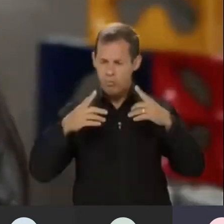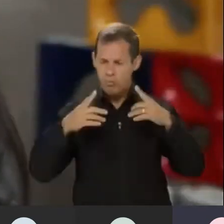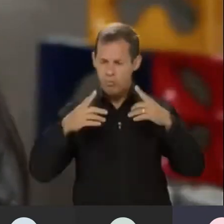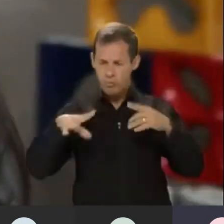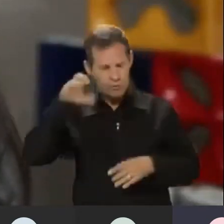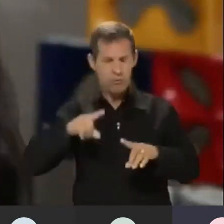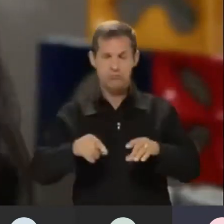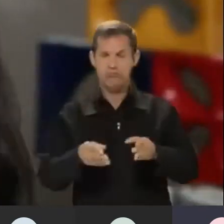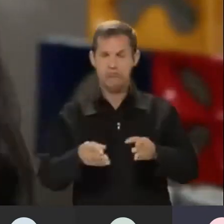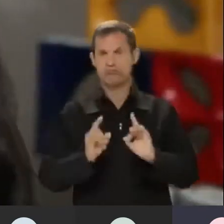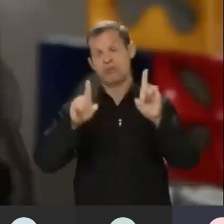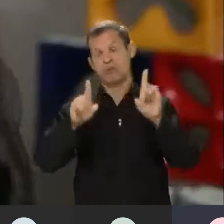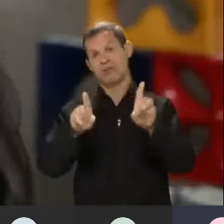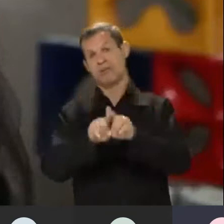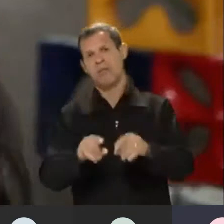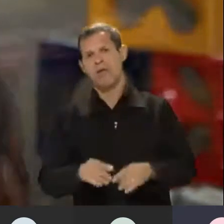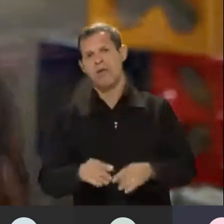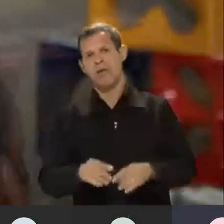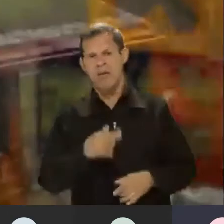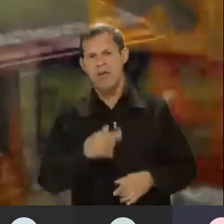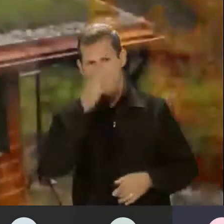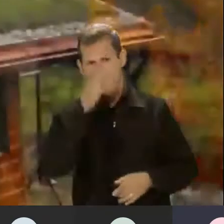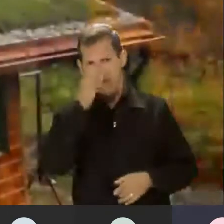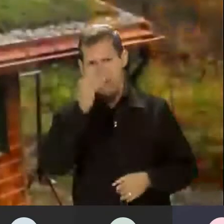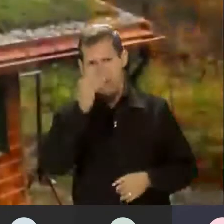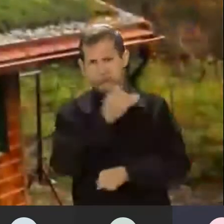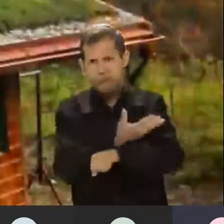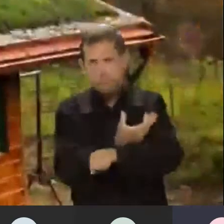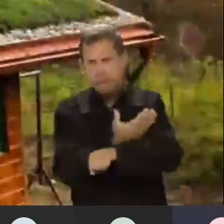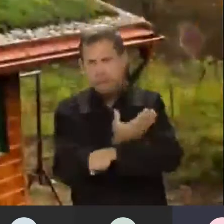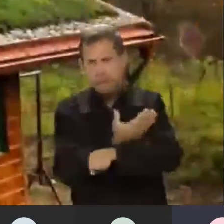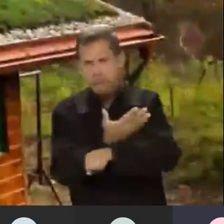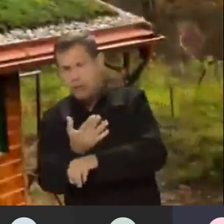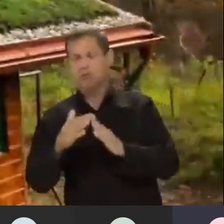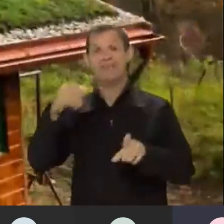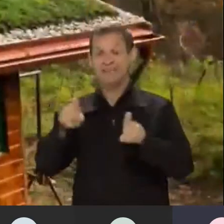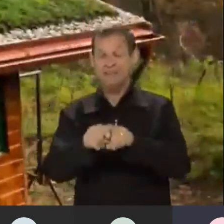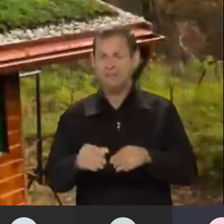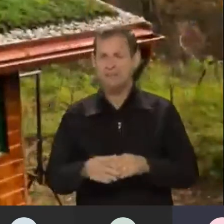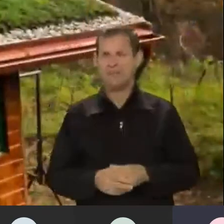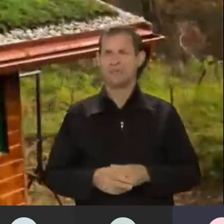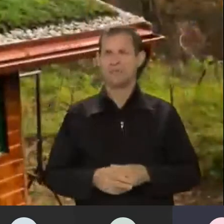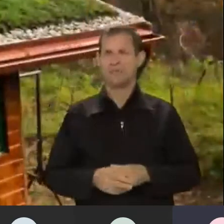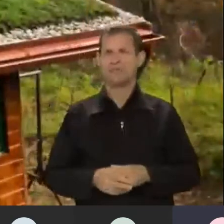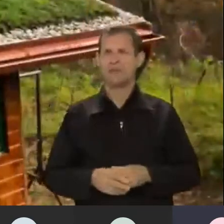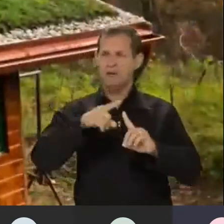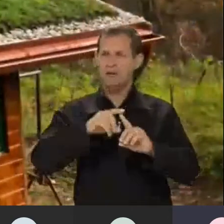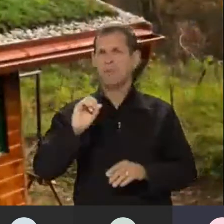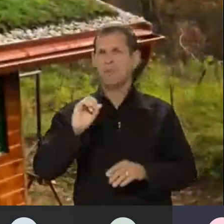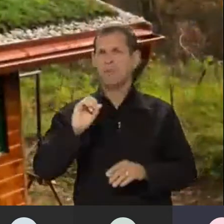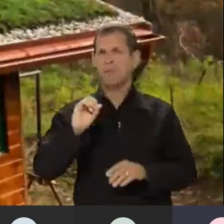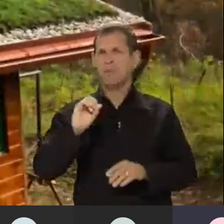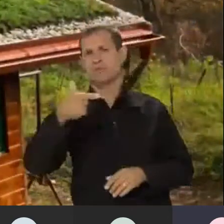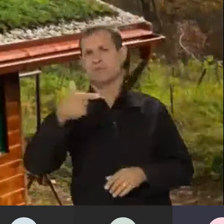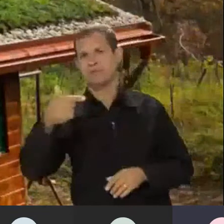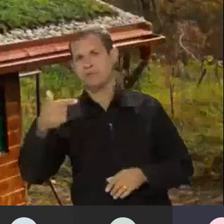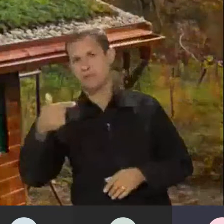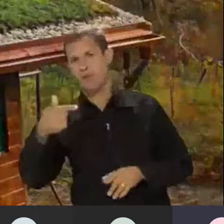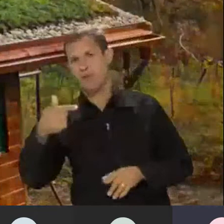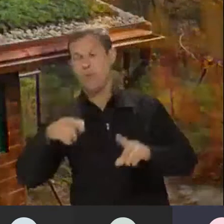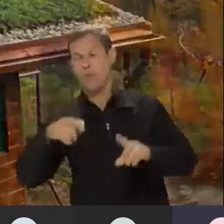sua edificação. E as plantas que estão nele melhoram os índices de oxigênio na região.